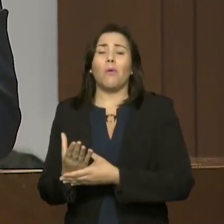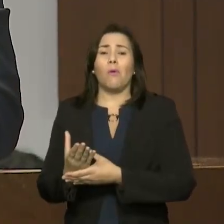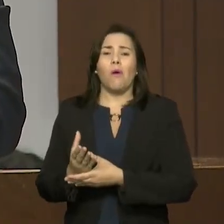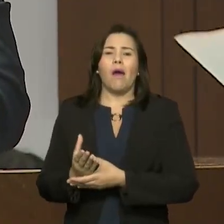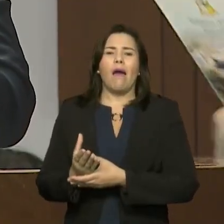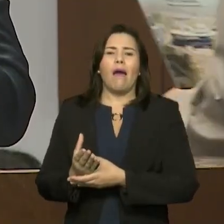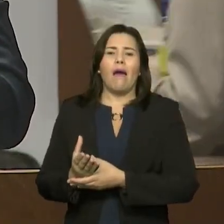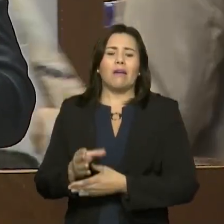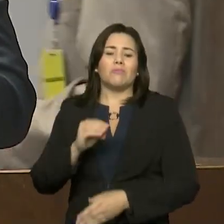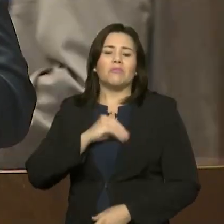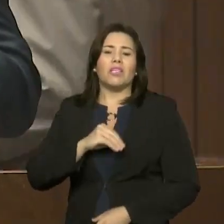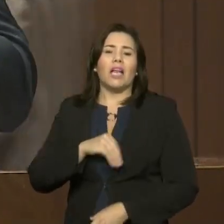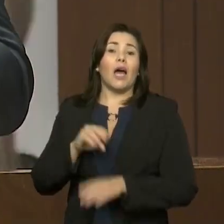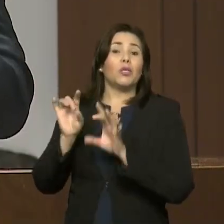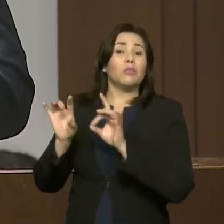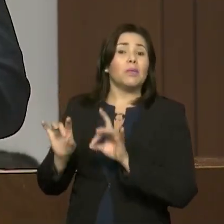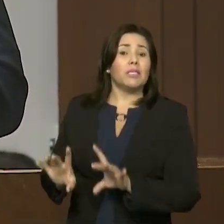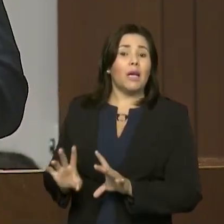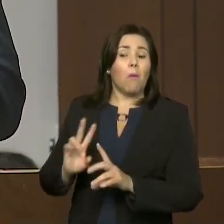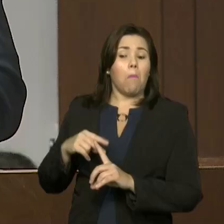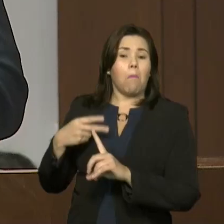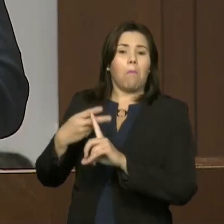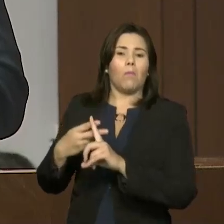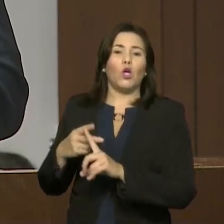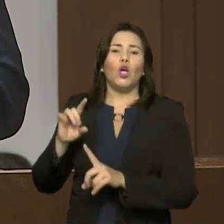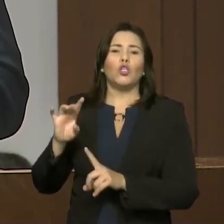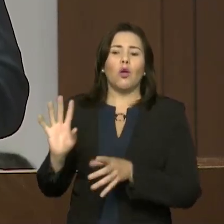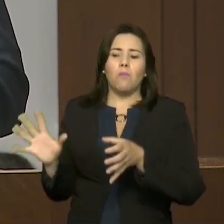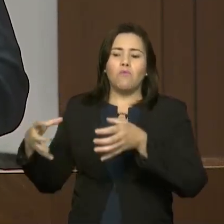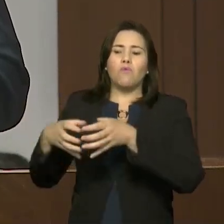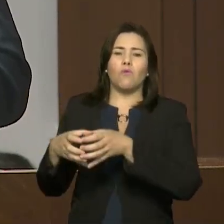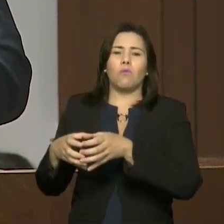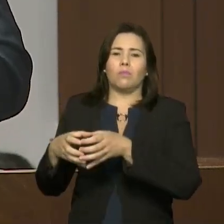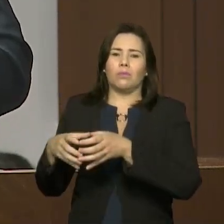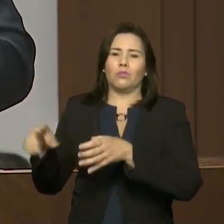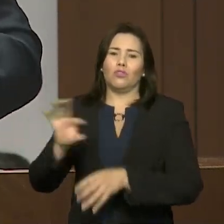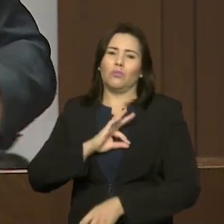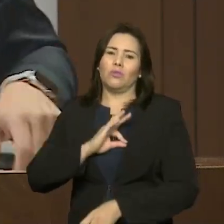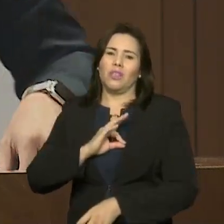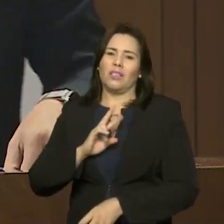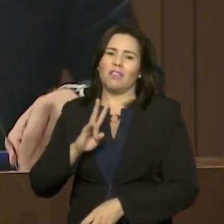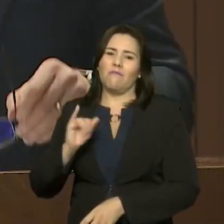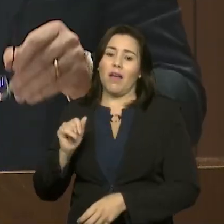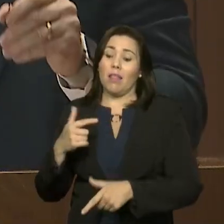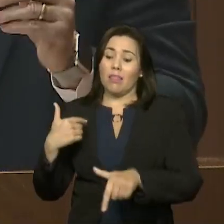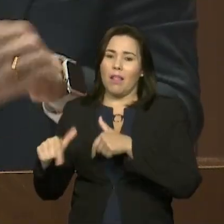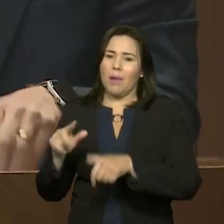compõe o seu gabinete. Nesse sentido, anuncio que votarei contra a medida provisória.